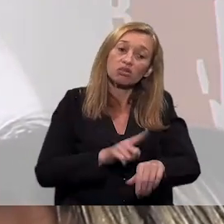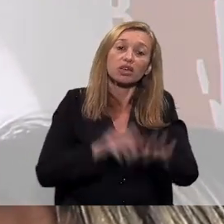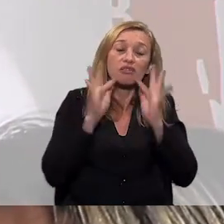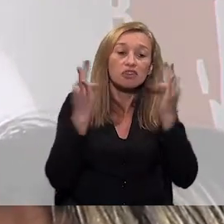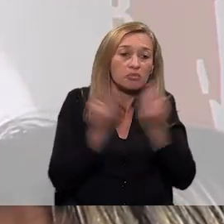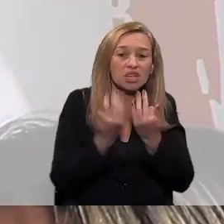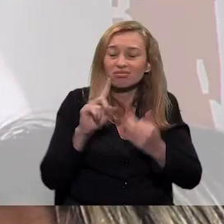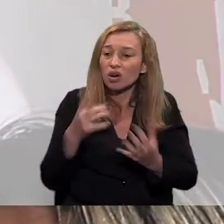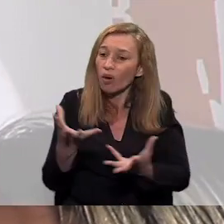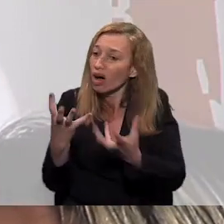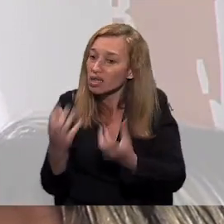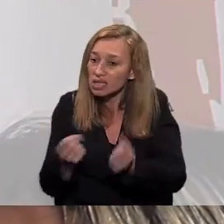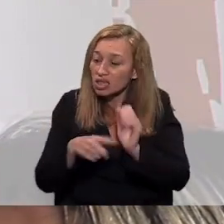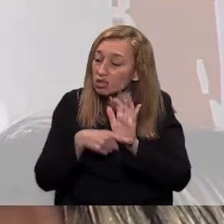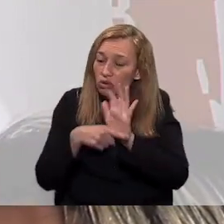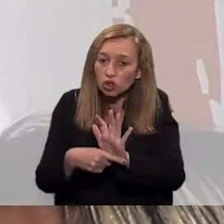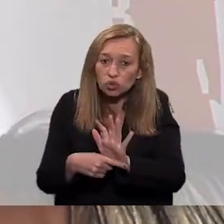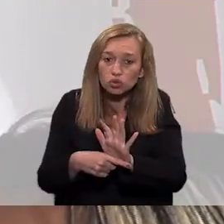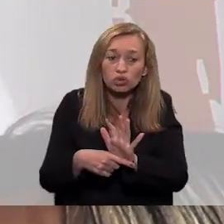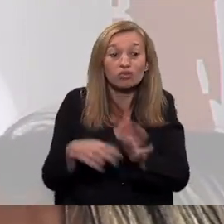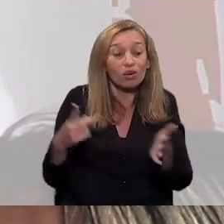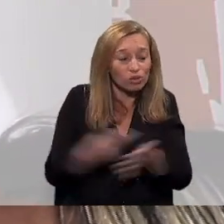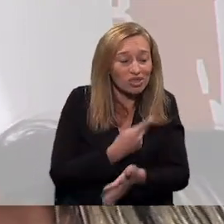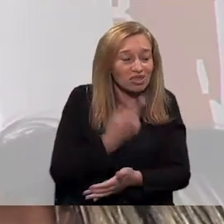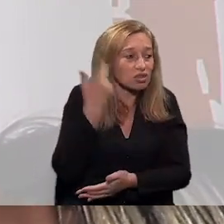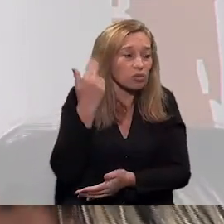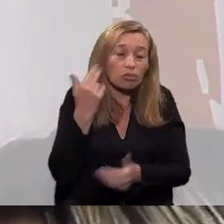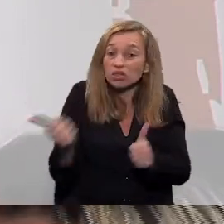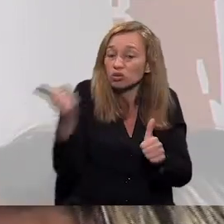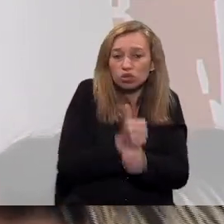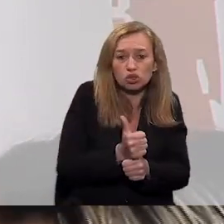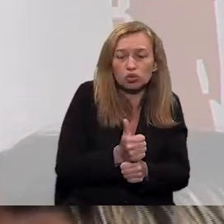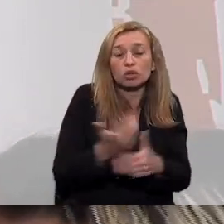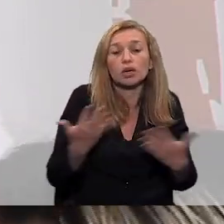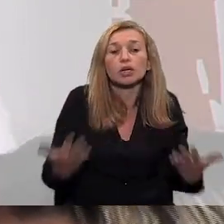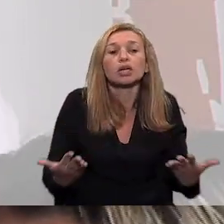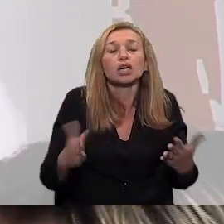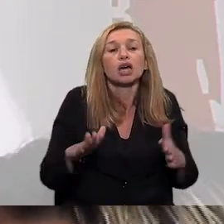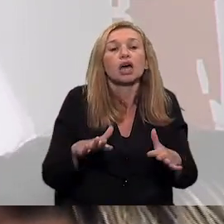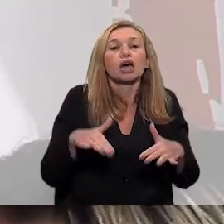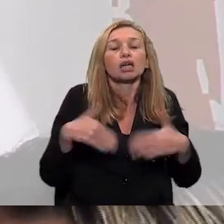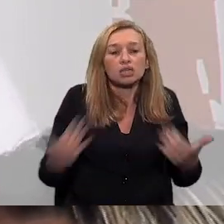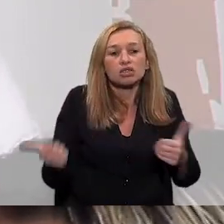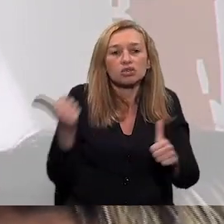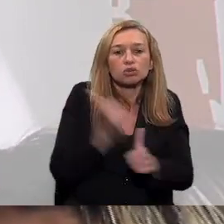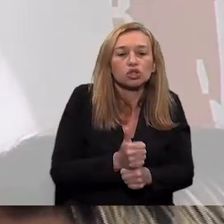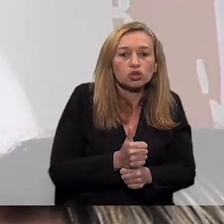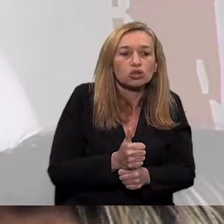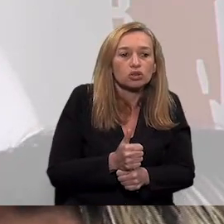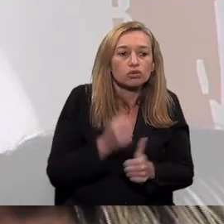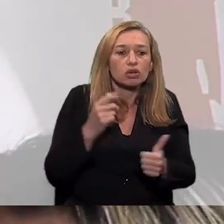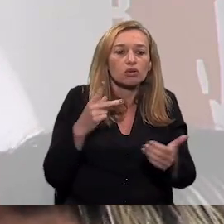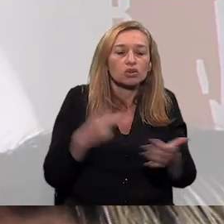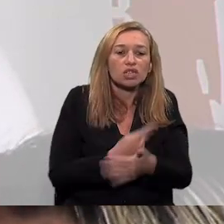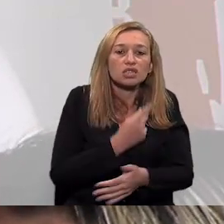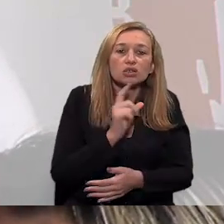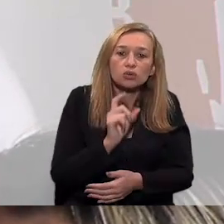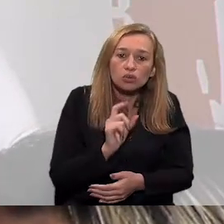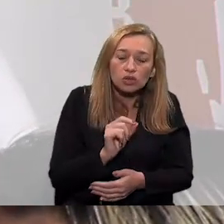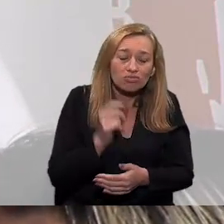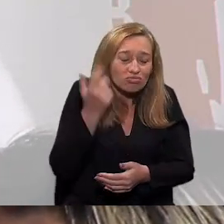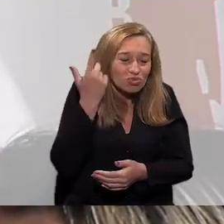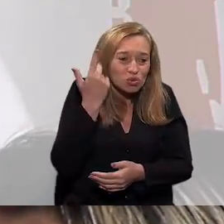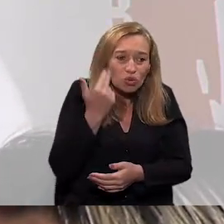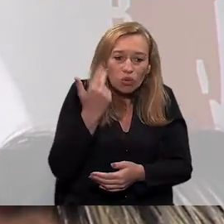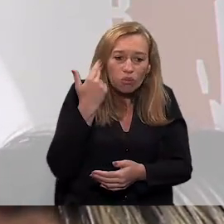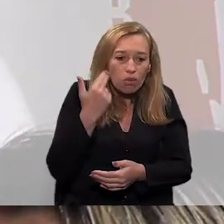posição, isso vai acabar acontecendo naturalmente, substituindo. Então, essa substituição, ela acaba acontecendo